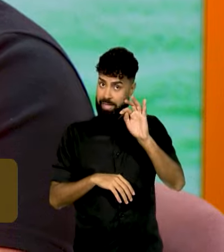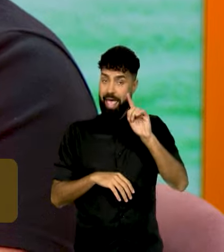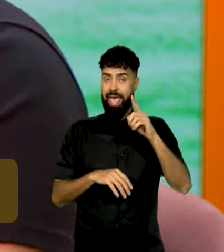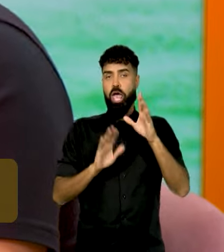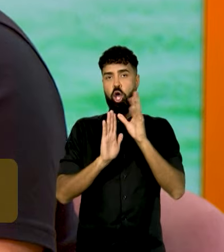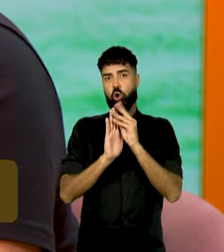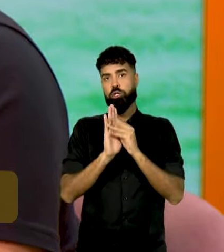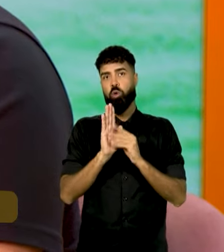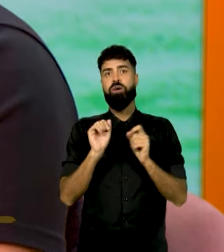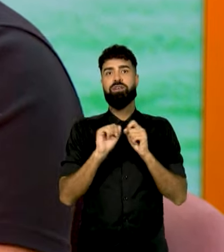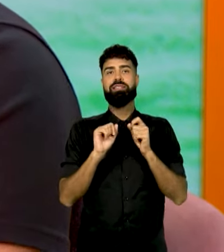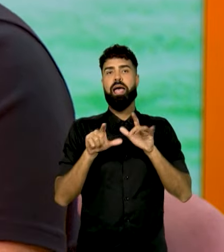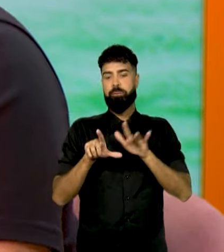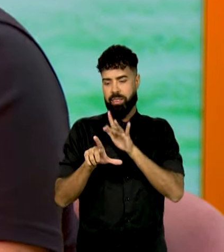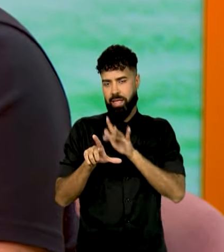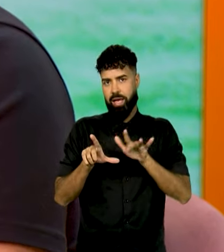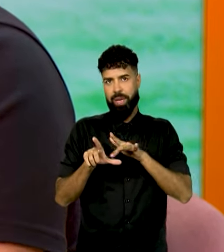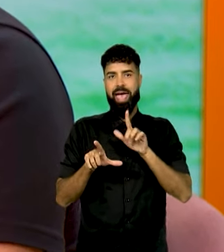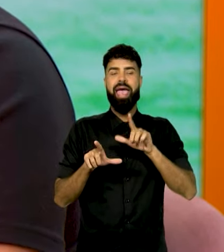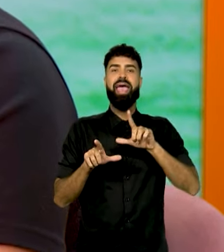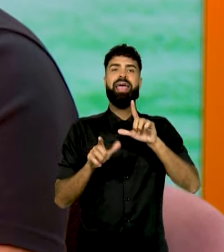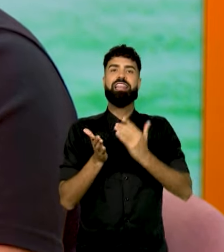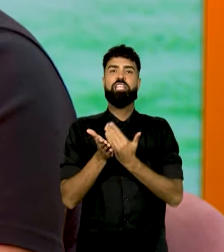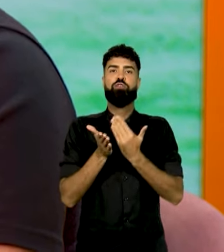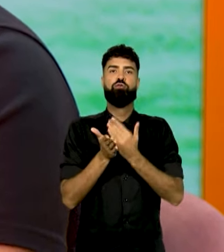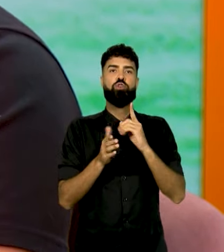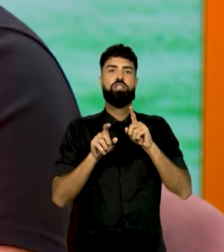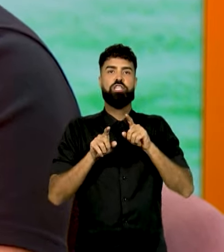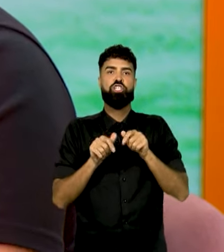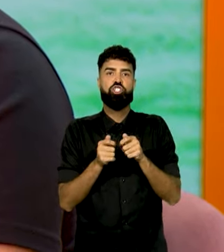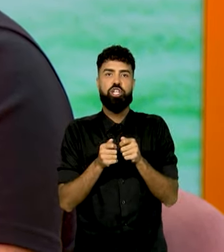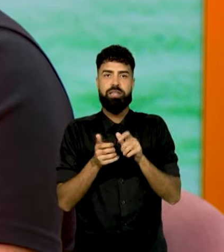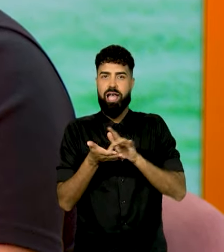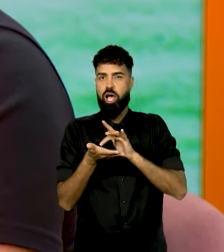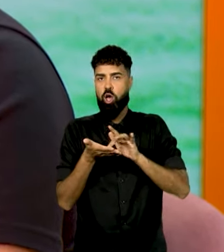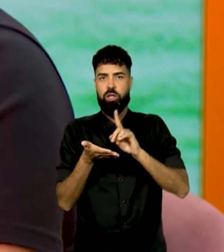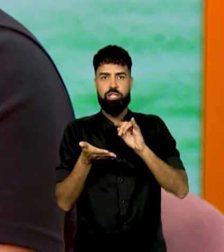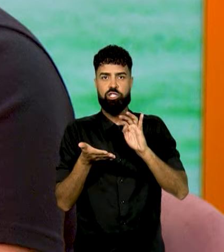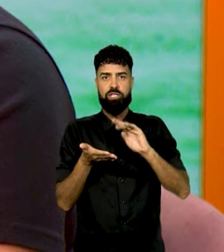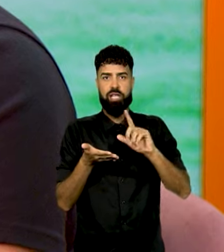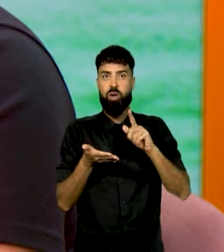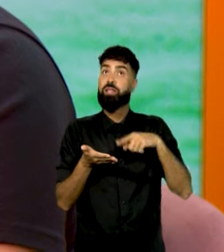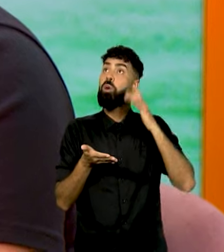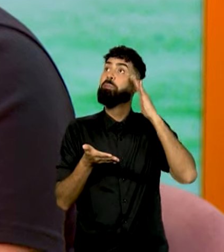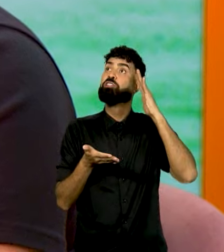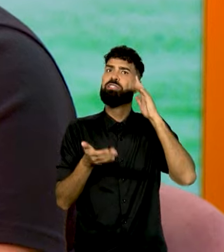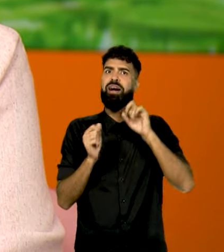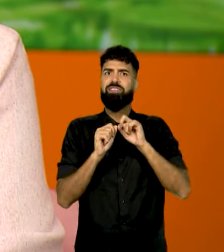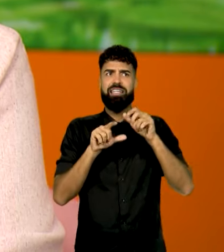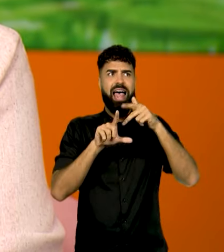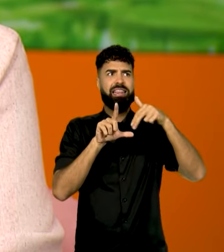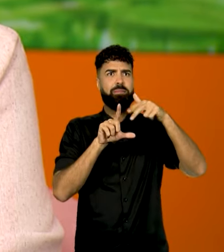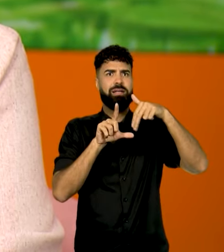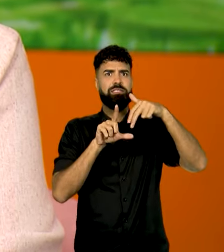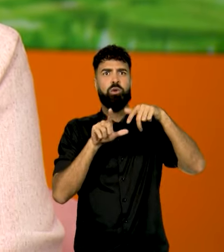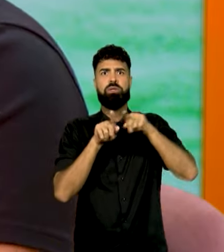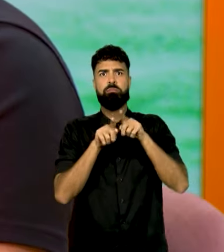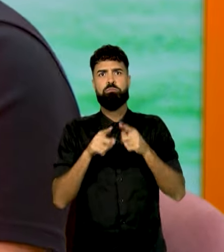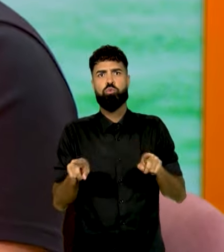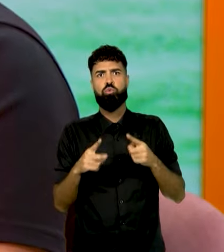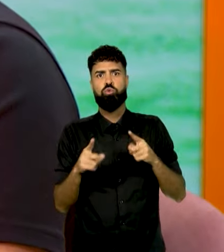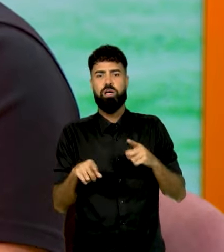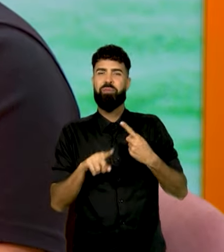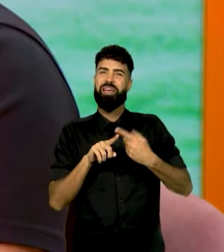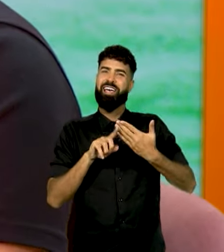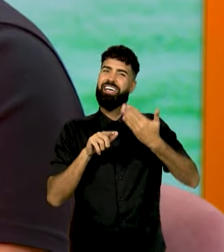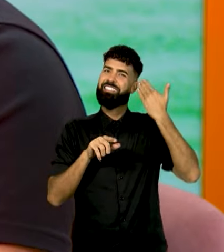para tablets. Eram livros digitais. A gente não imaginava que ia fazer animação e música. Tava um boom